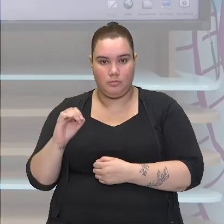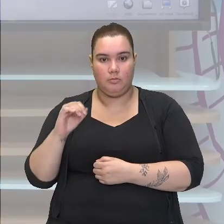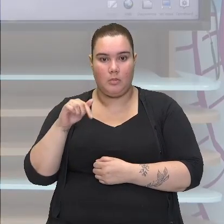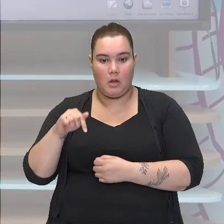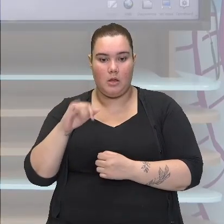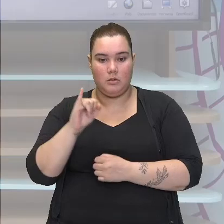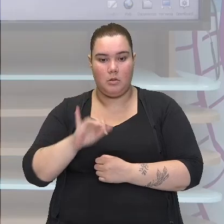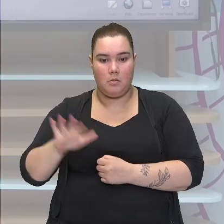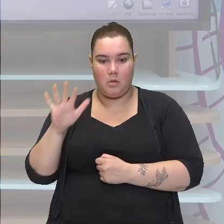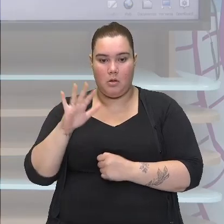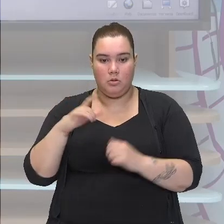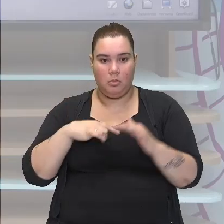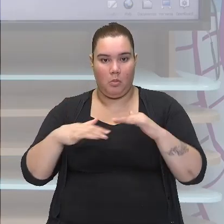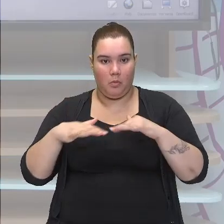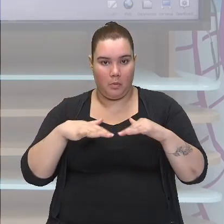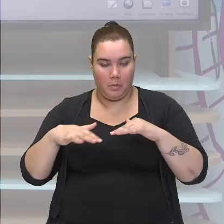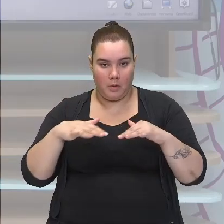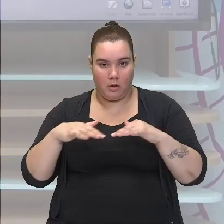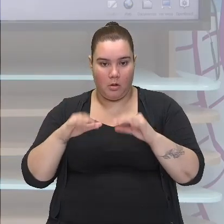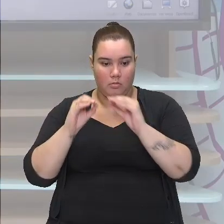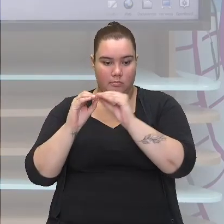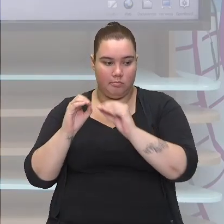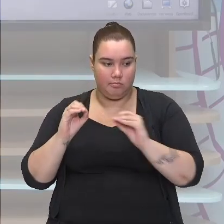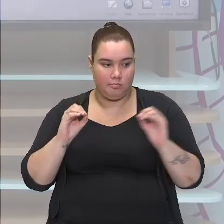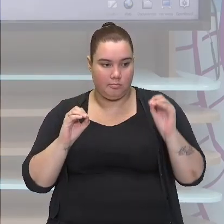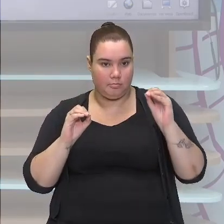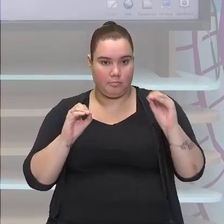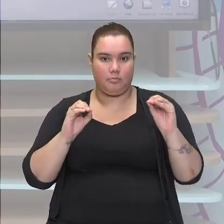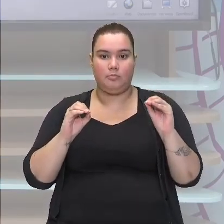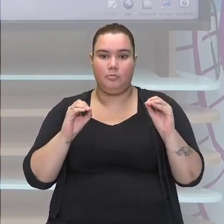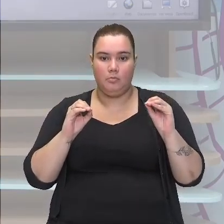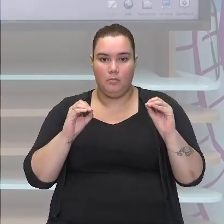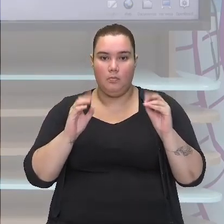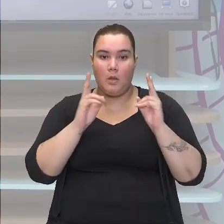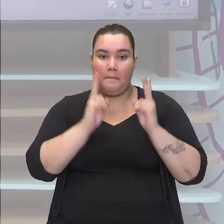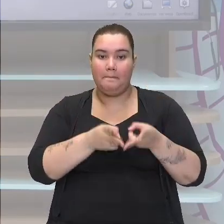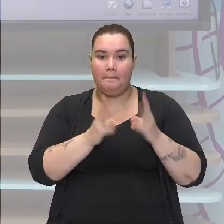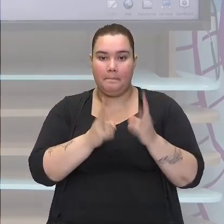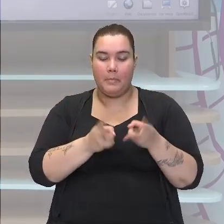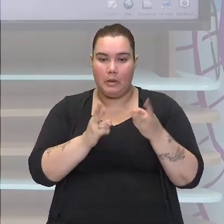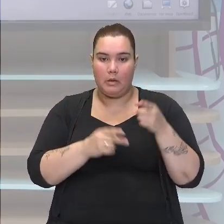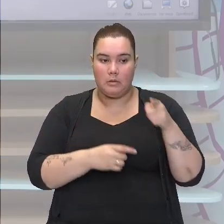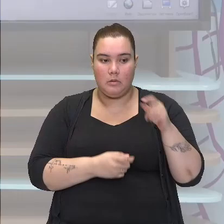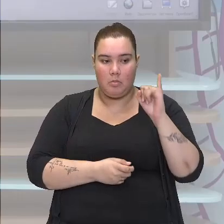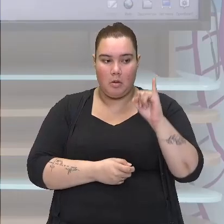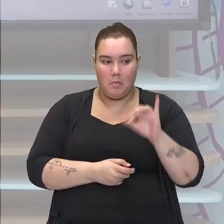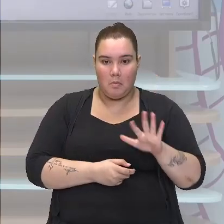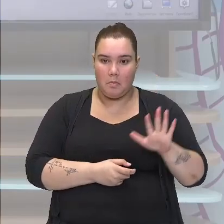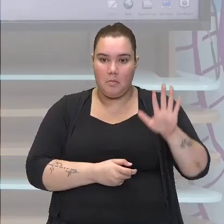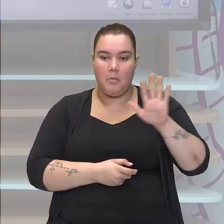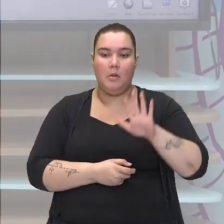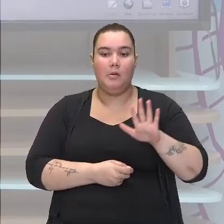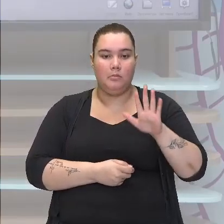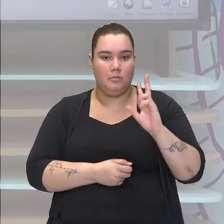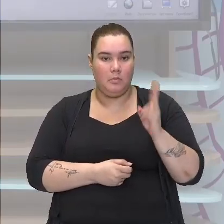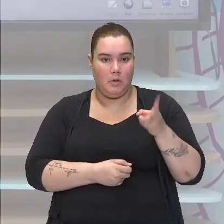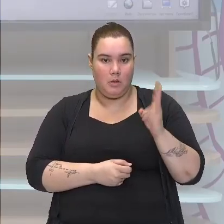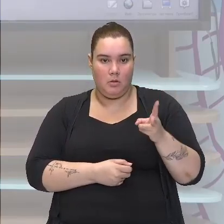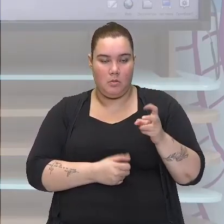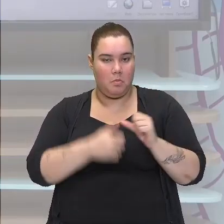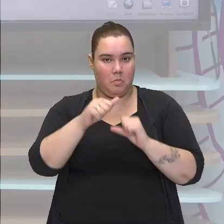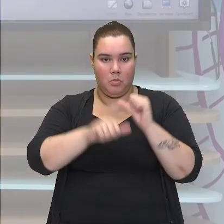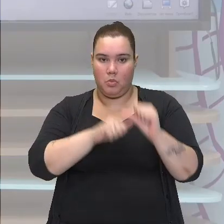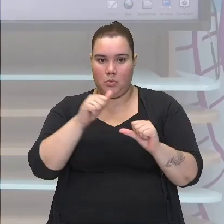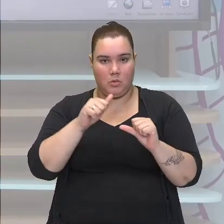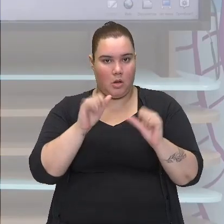figura, certo? De um ponto para outro, eu vou manter a forma da figura, quer dizer, ela não vai